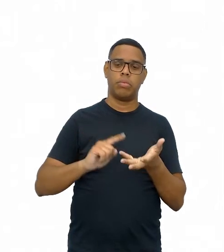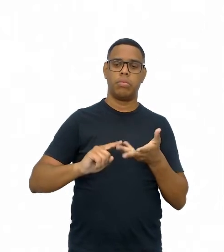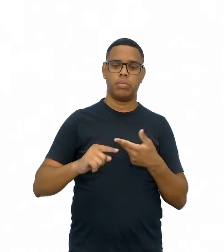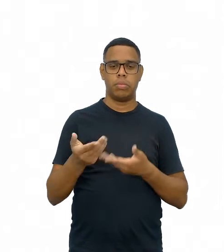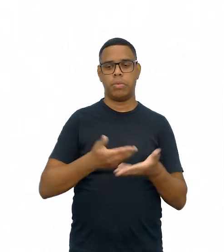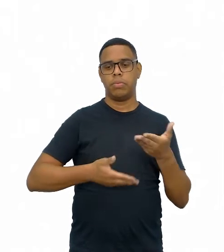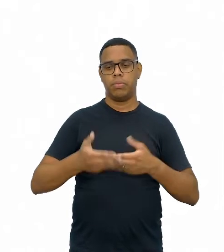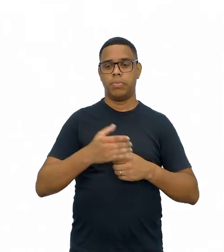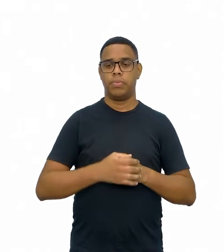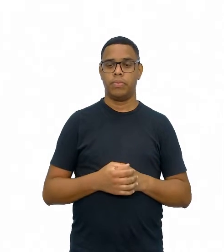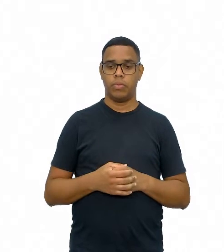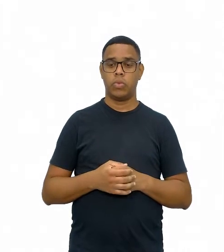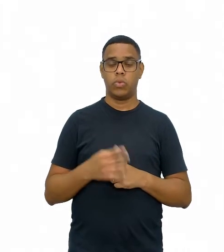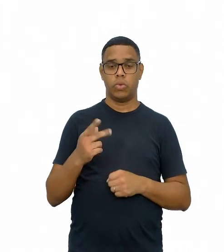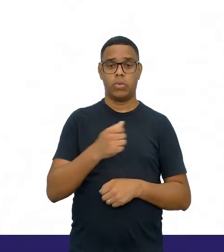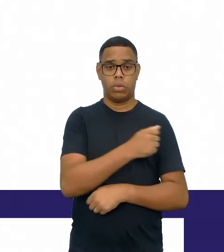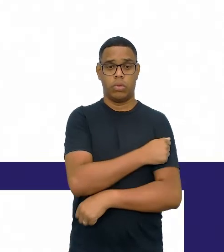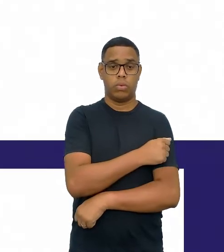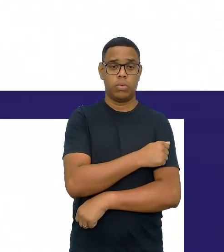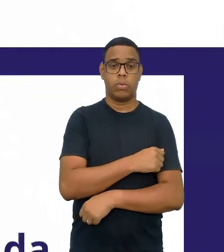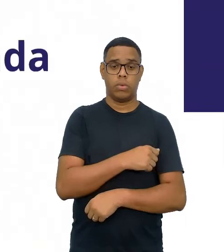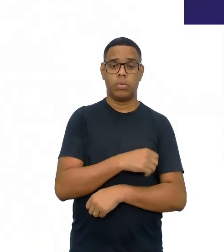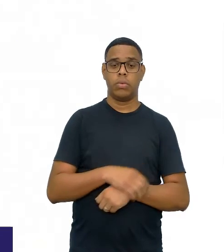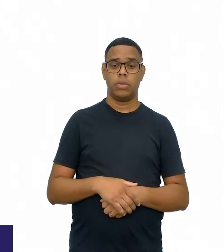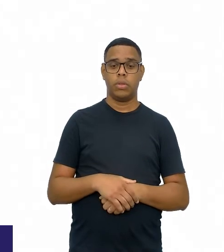de intervenção com o seu aluno.